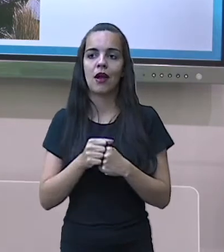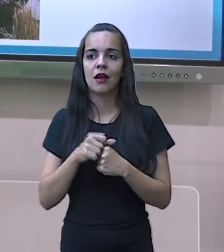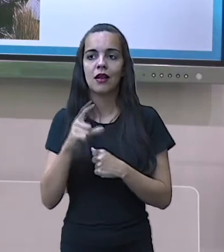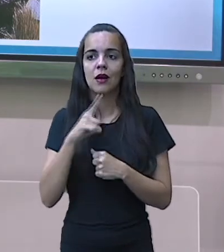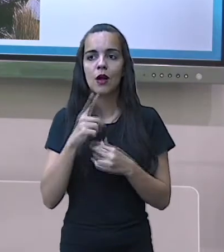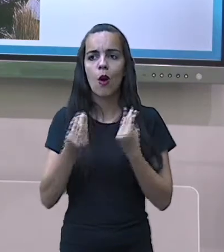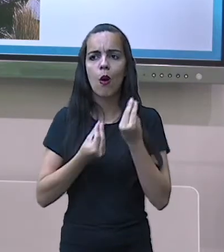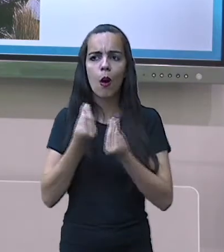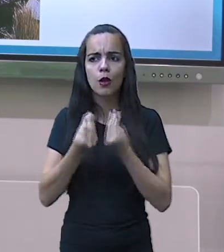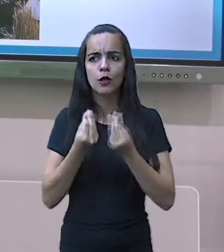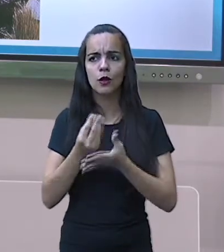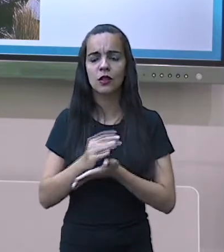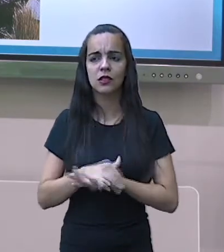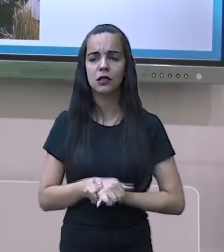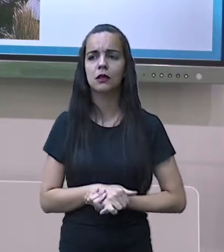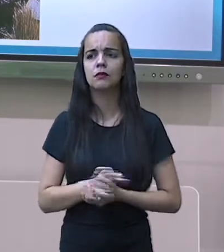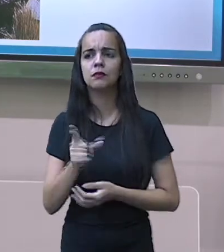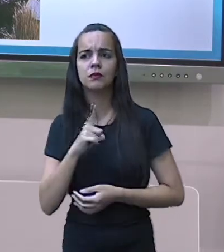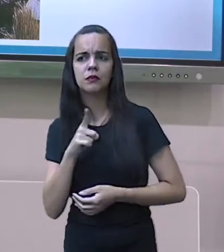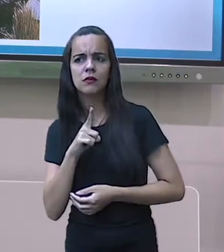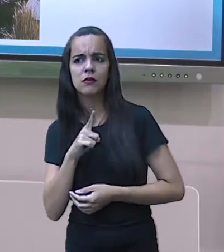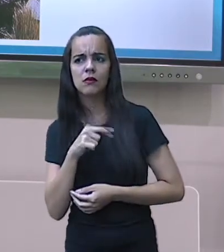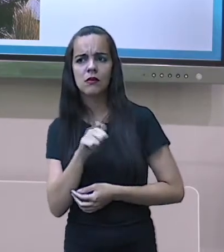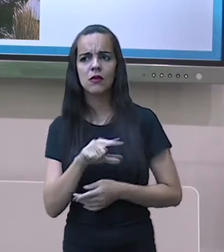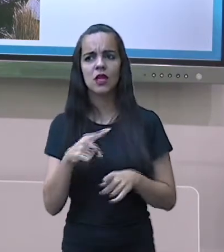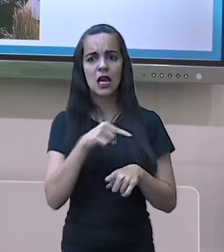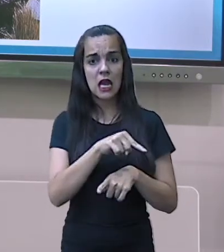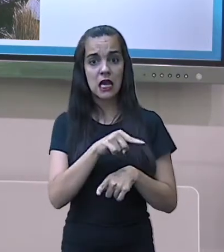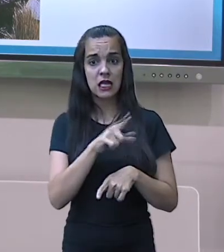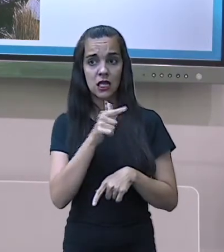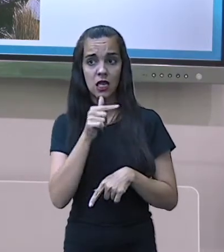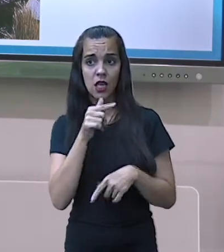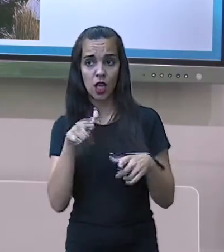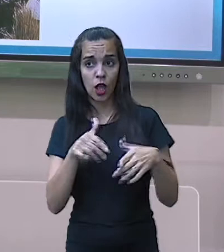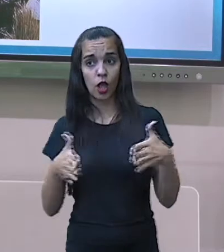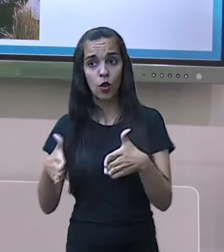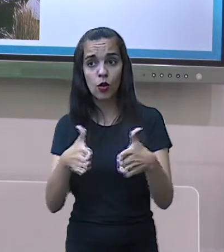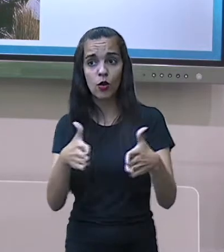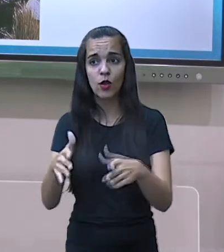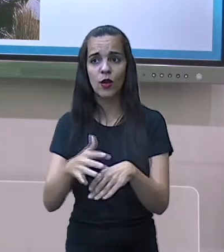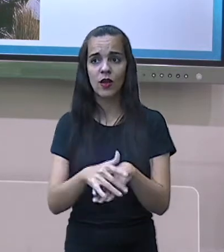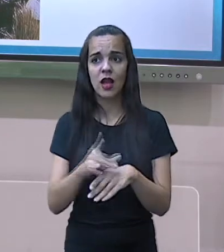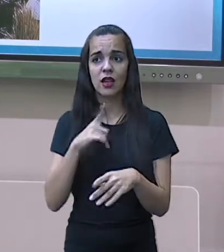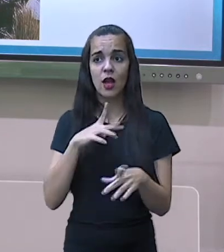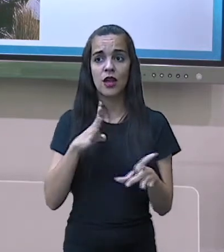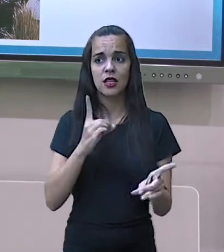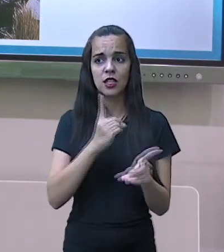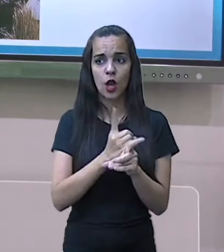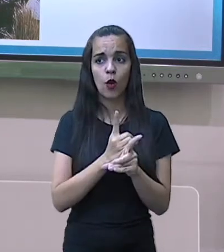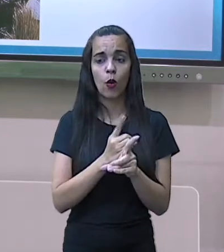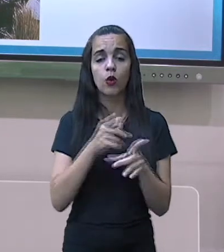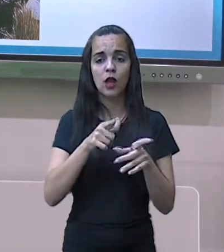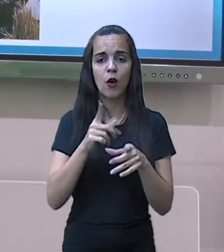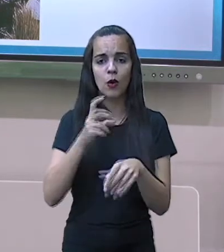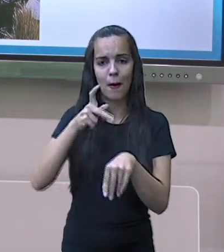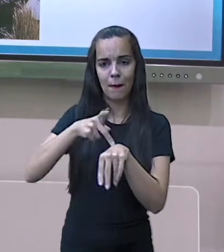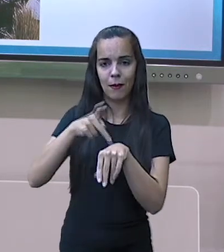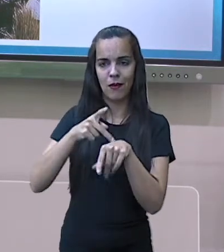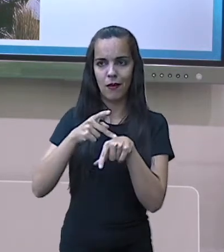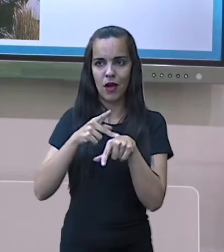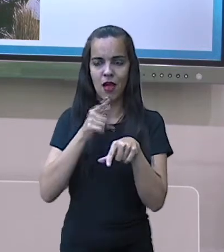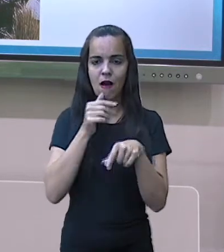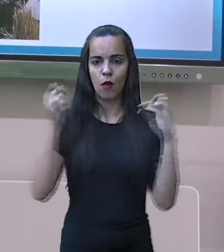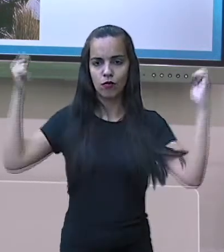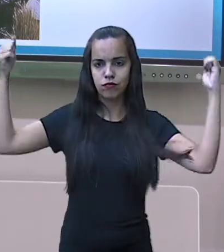aí, na verdade, aqui é uma das nascentes, porque vão se encontrar dois rios, e